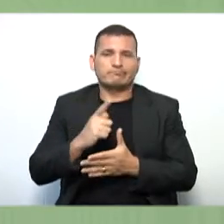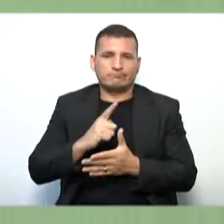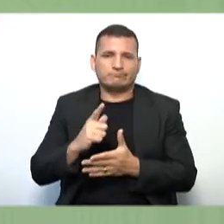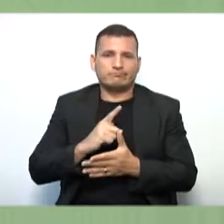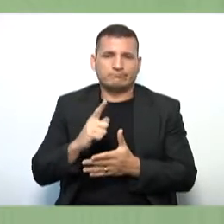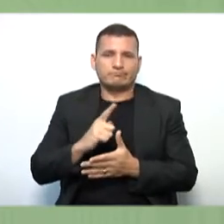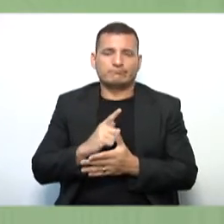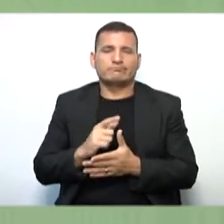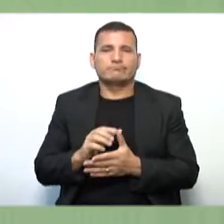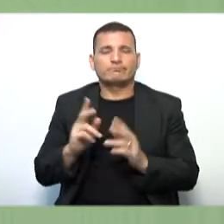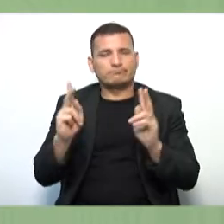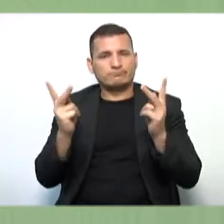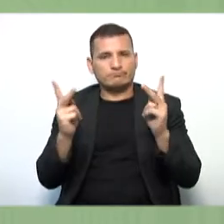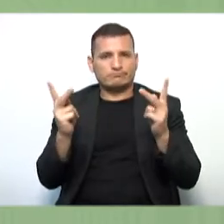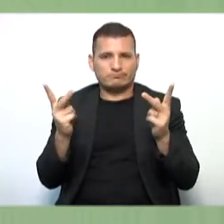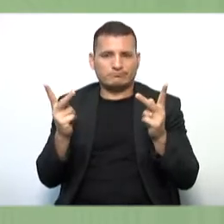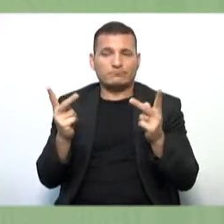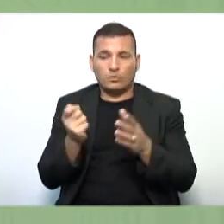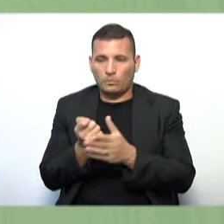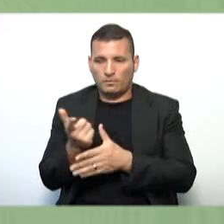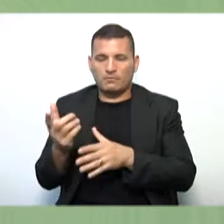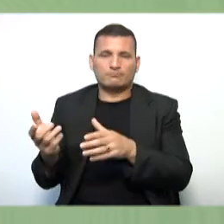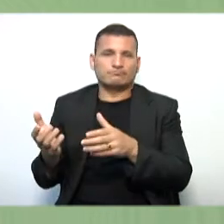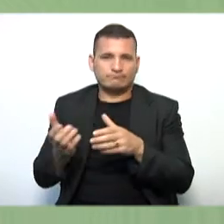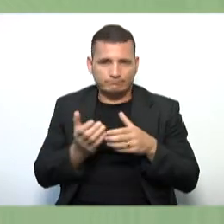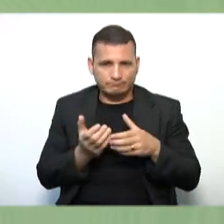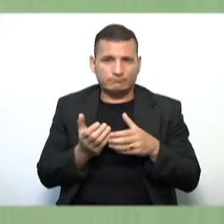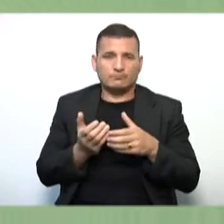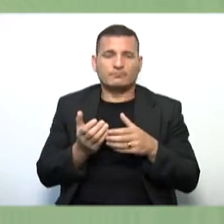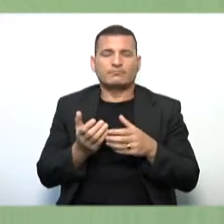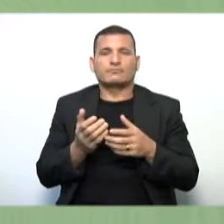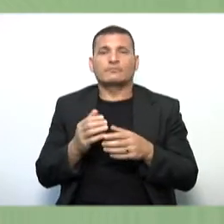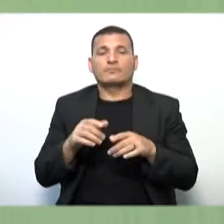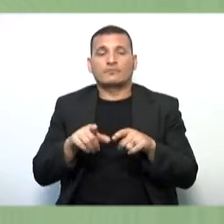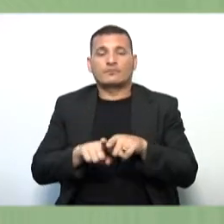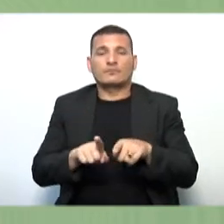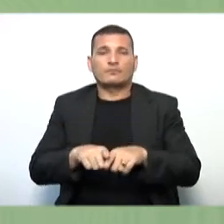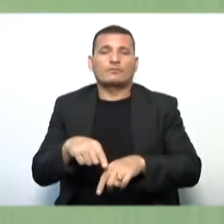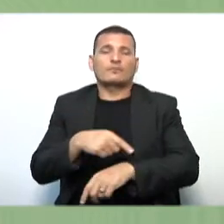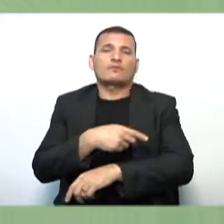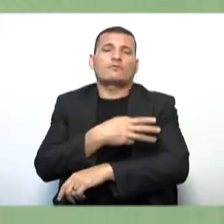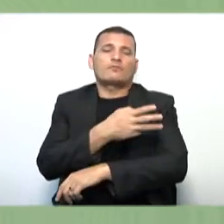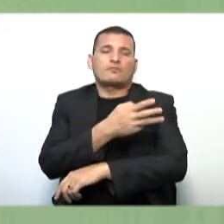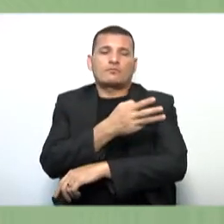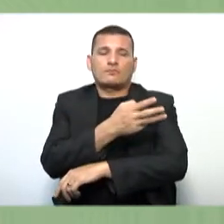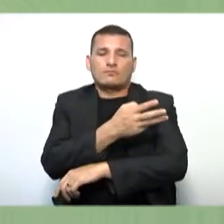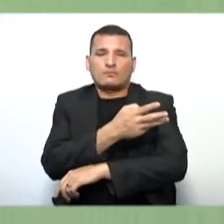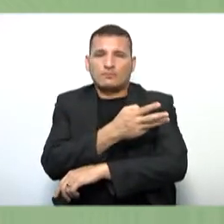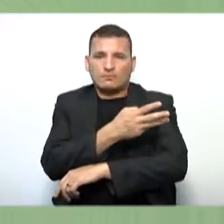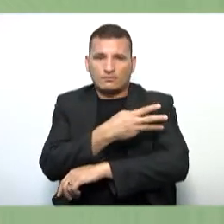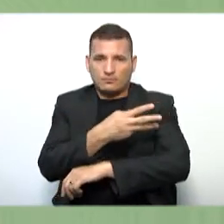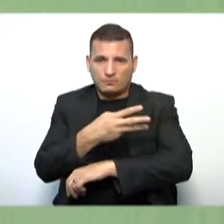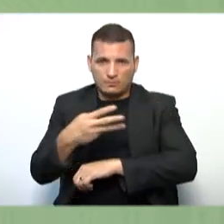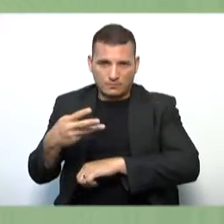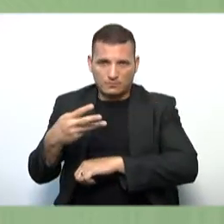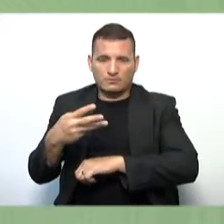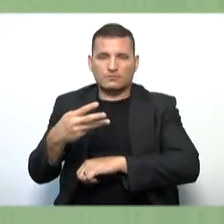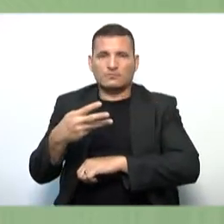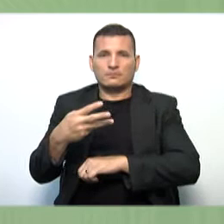hardware que você faz, que você está adquirindo. E o Windows, né, sempre licenciado.